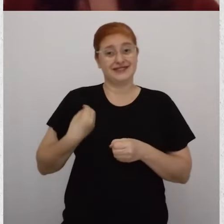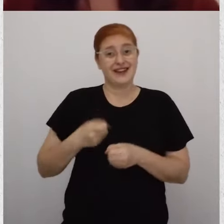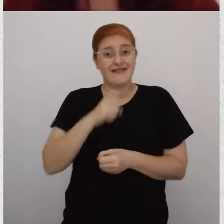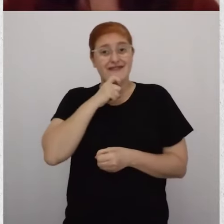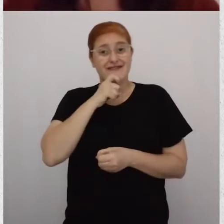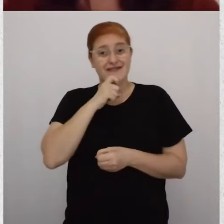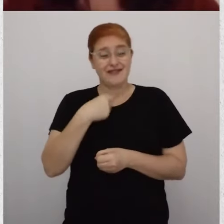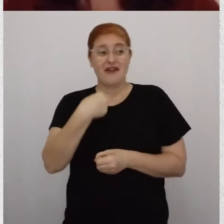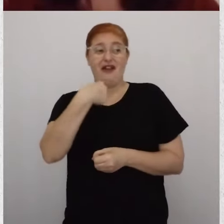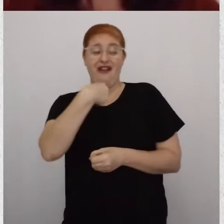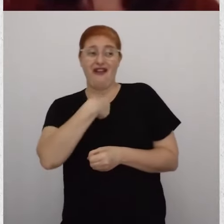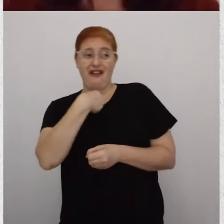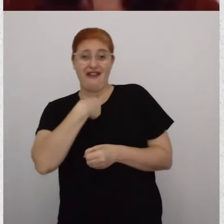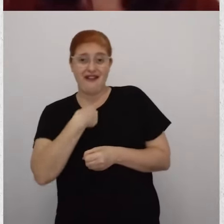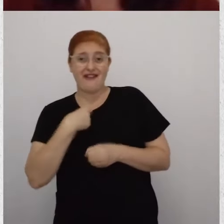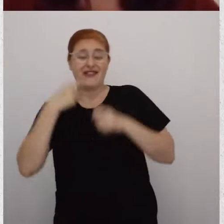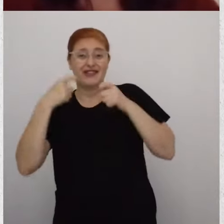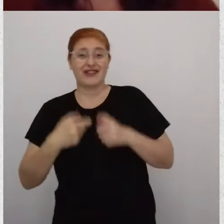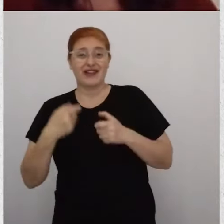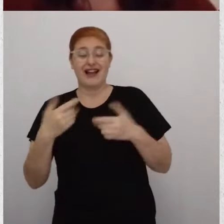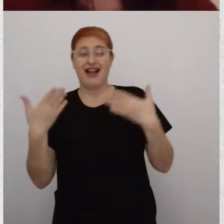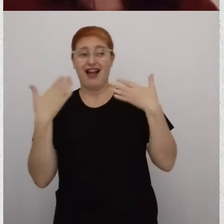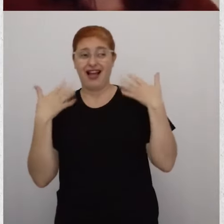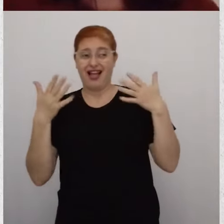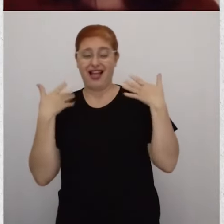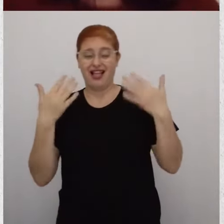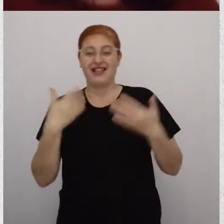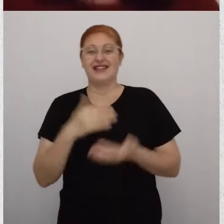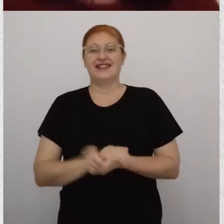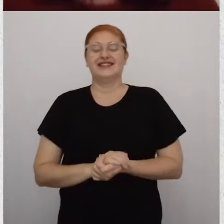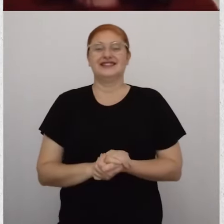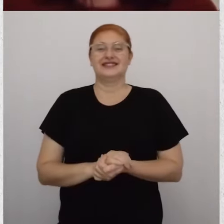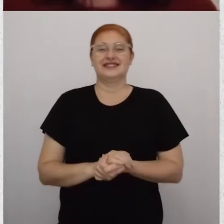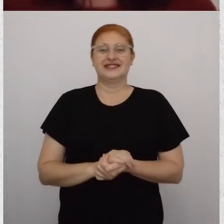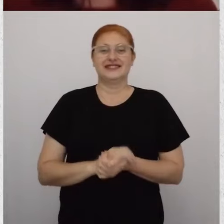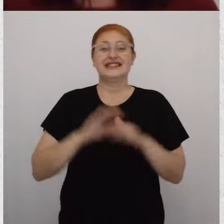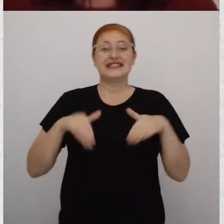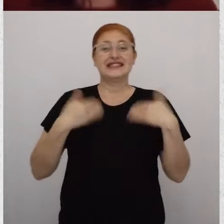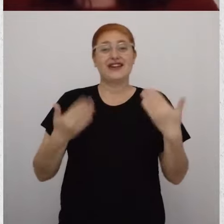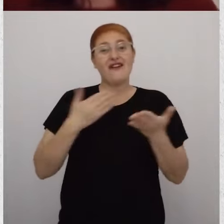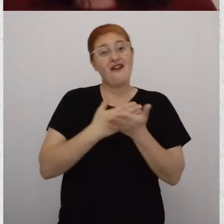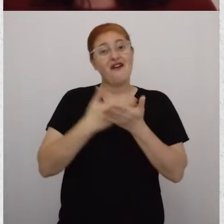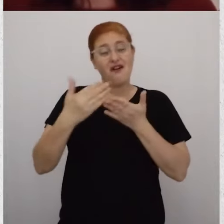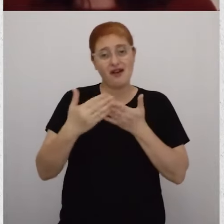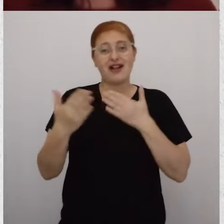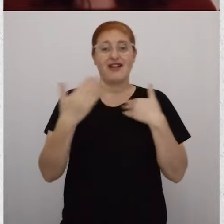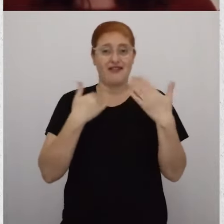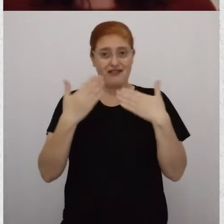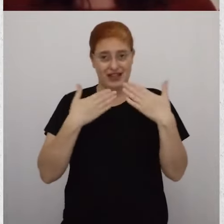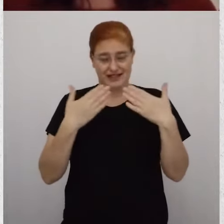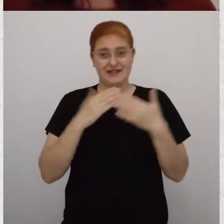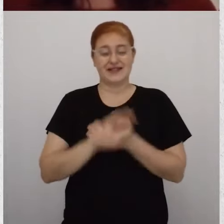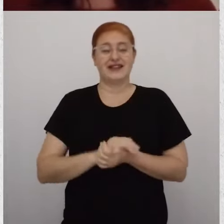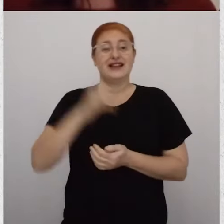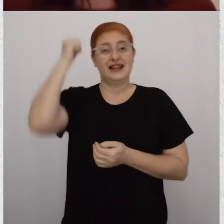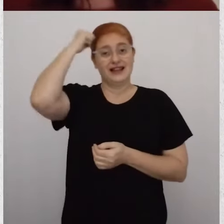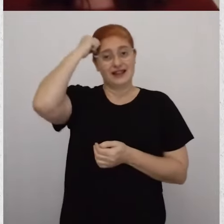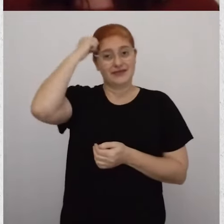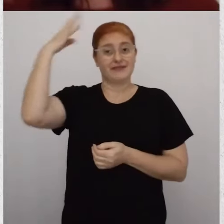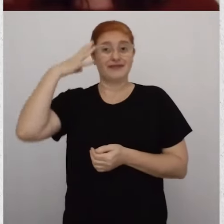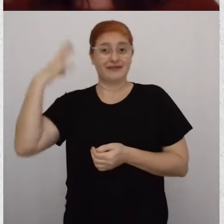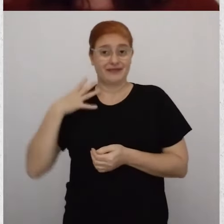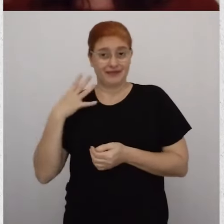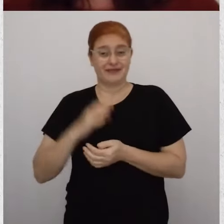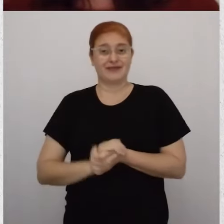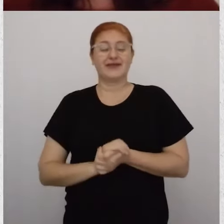lugar que está fazendo muito calor. Tá bom? Então, a gente vai começar essa prosa. A Simone